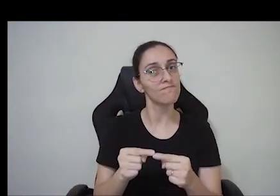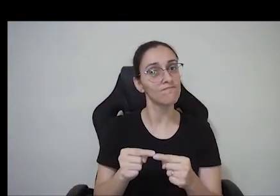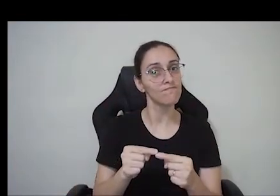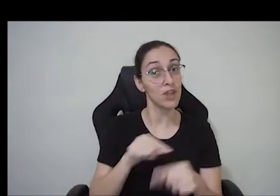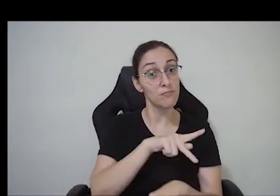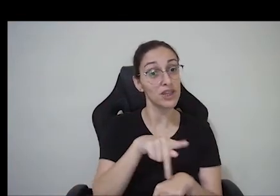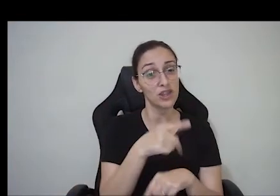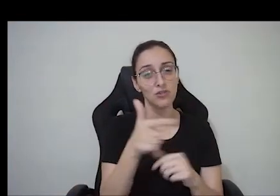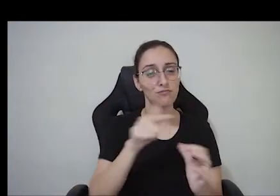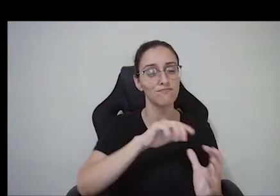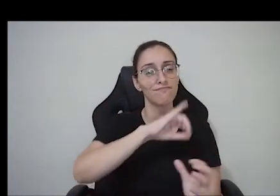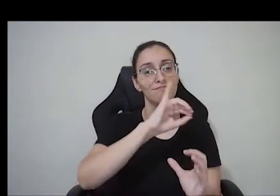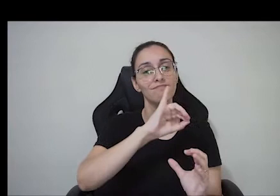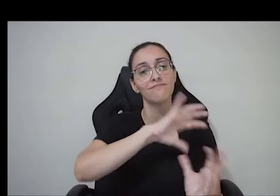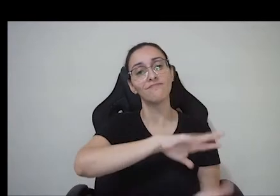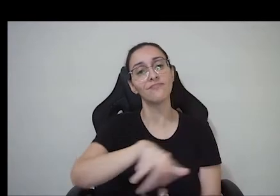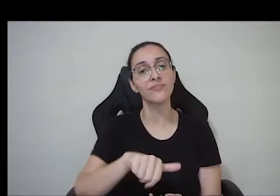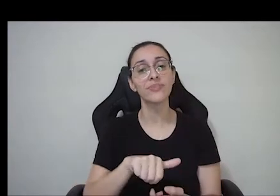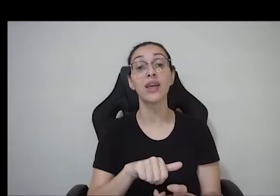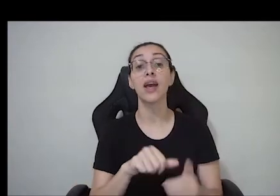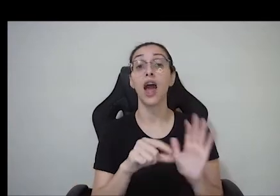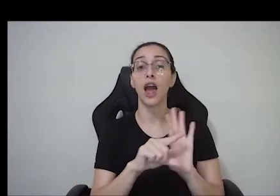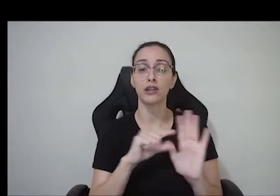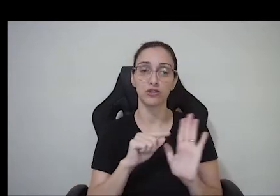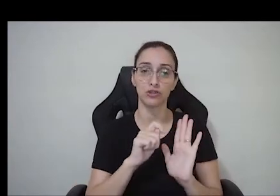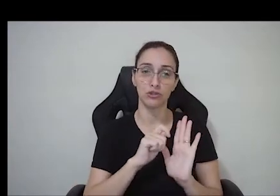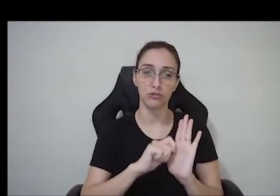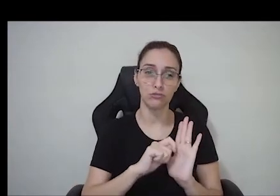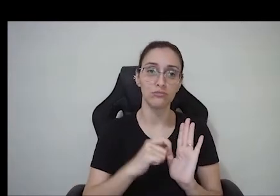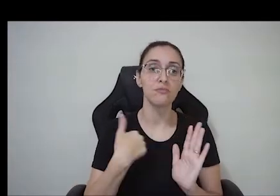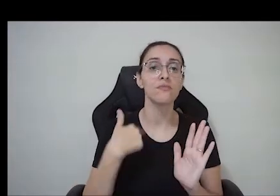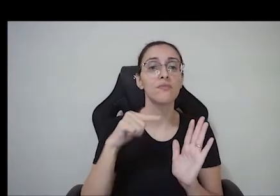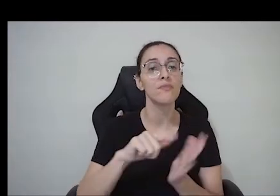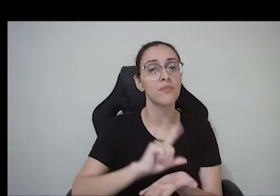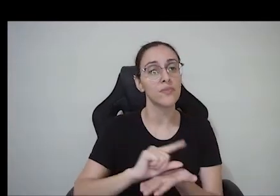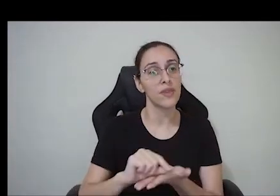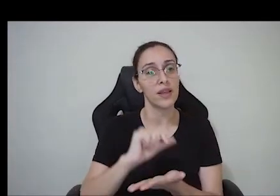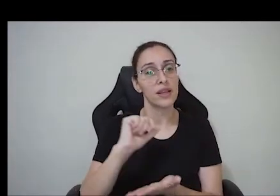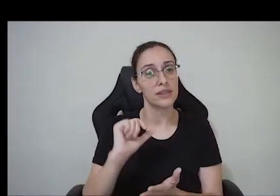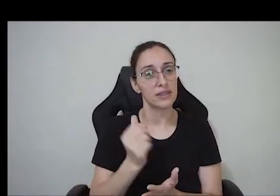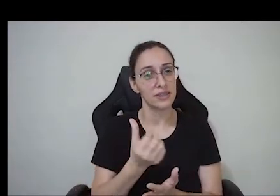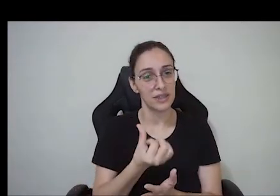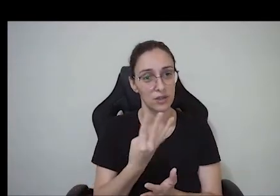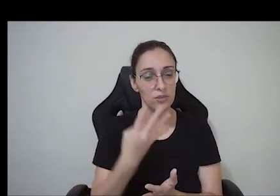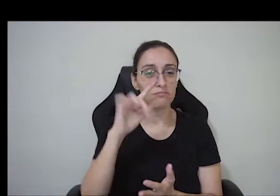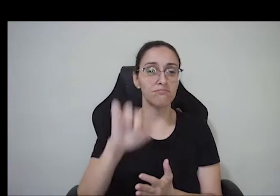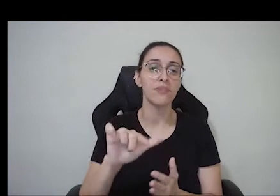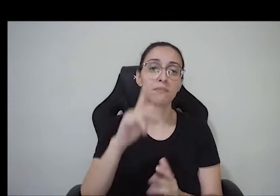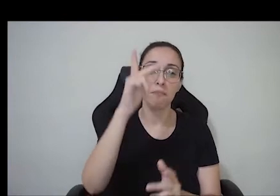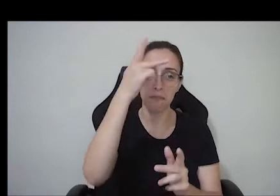internacionalmente. E o artigo 74, ele fala que é garantido à pessoa com